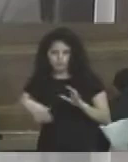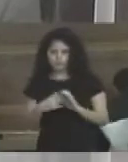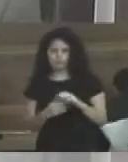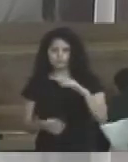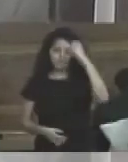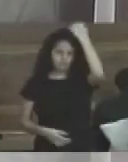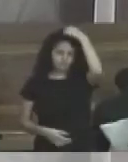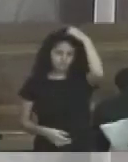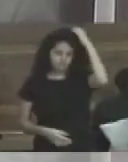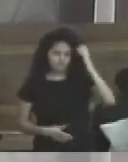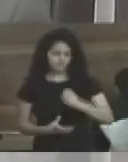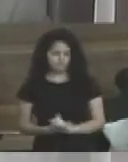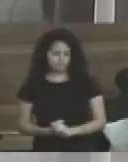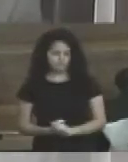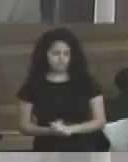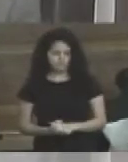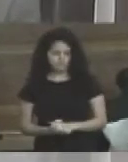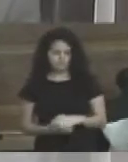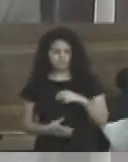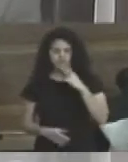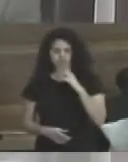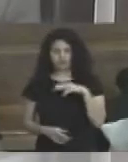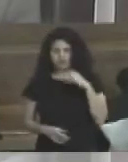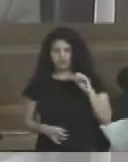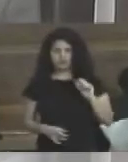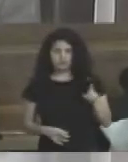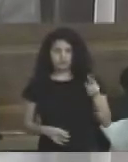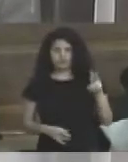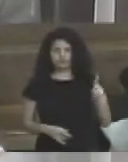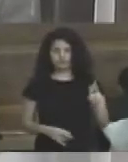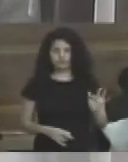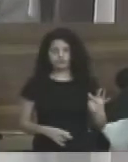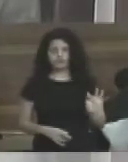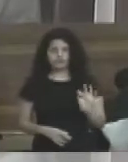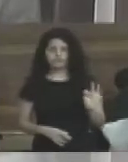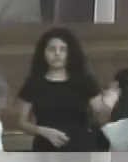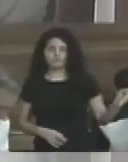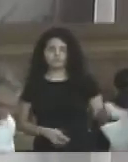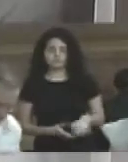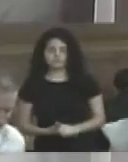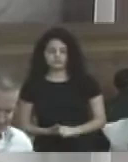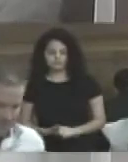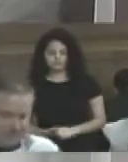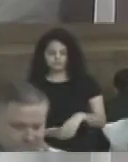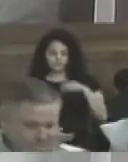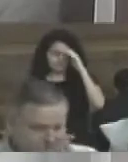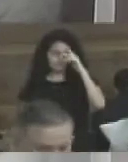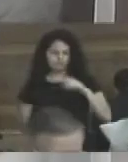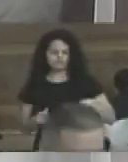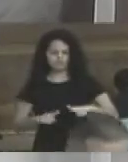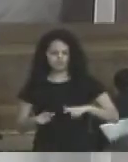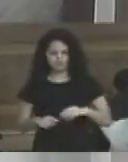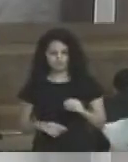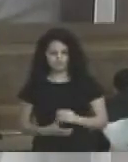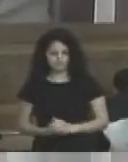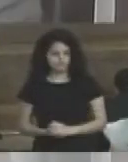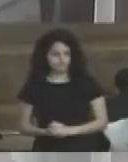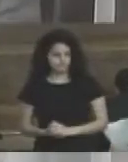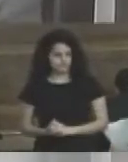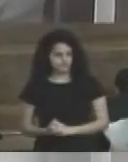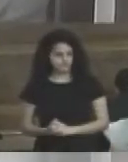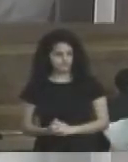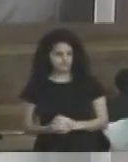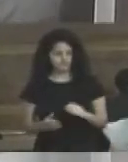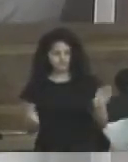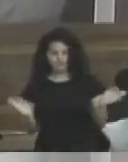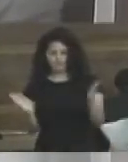para o Timóteo, só no Frade. Toda a Angra. O coronel está trabalhando por Angra. Está aqui, em frente ao estaleiro